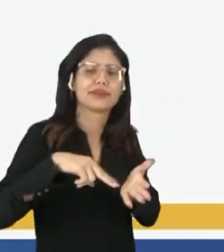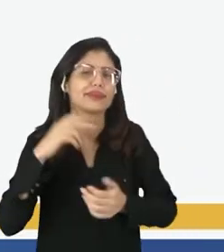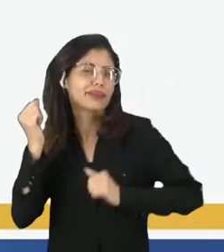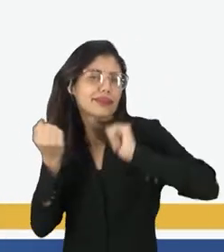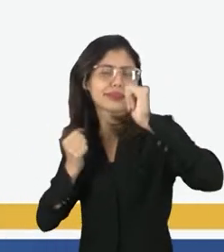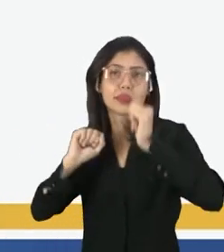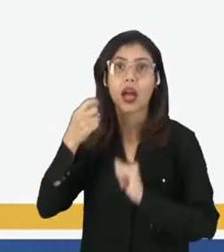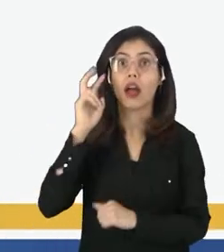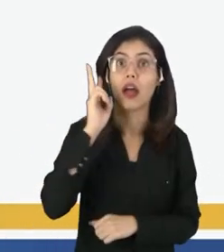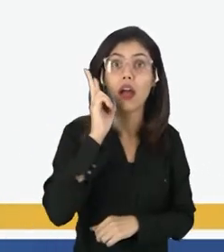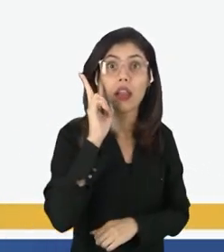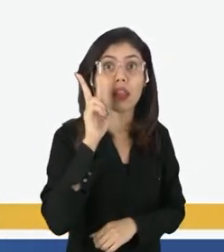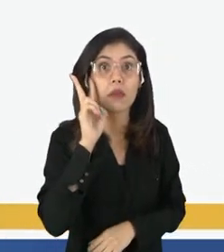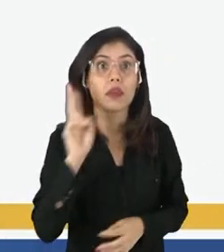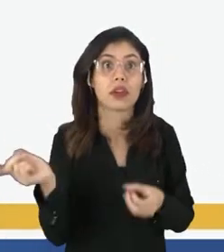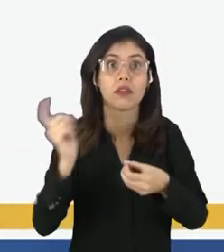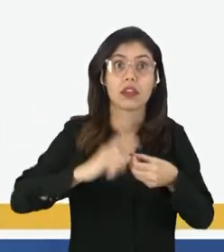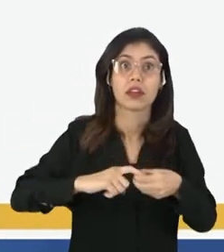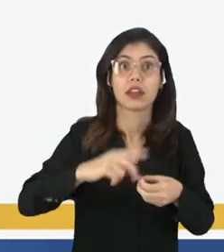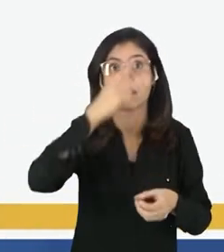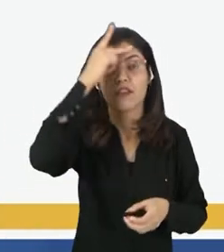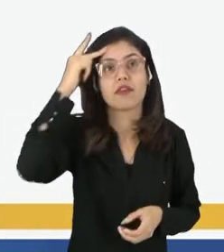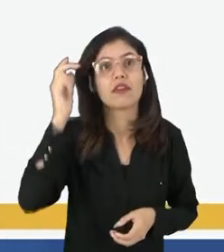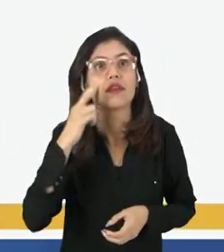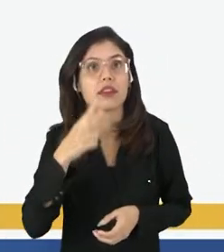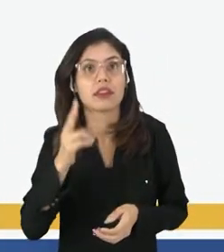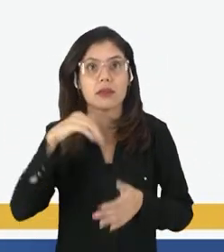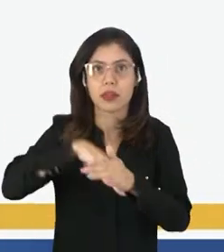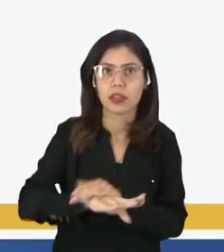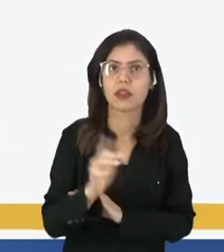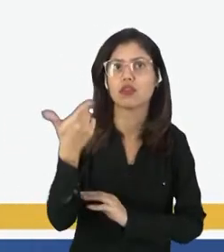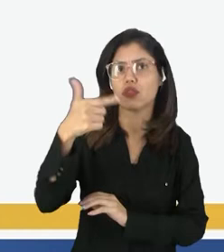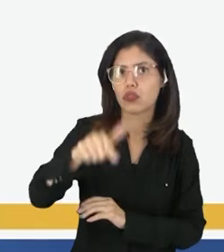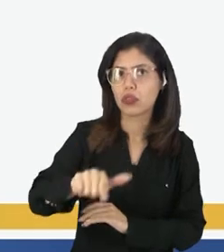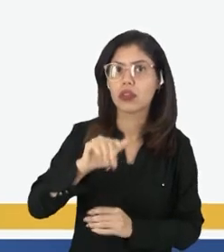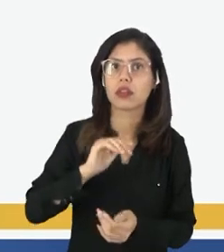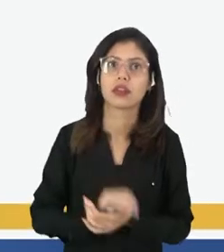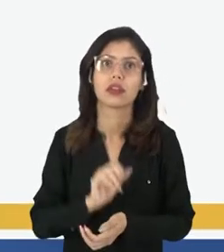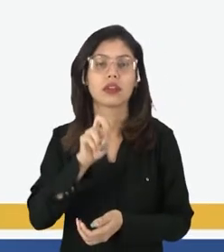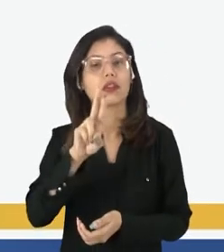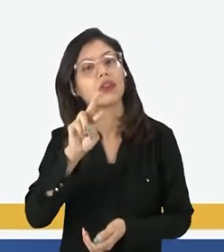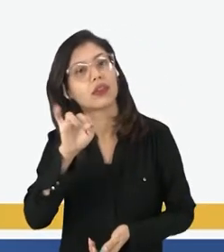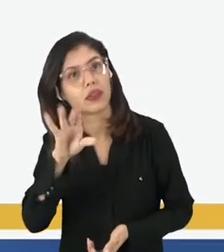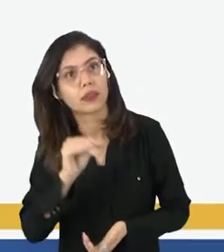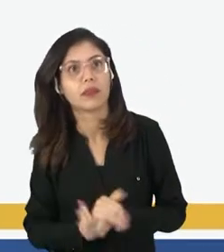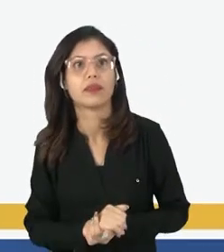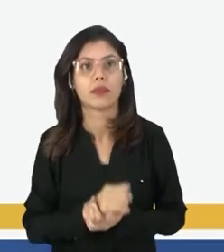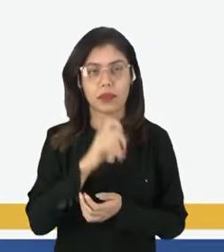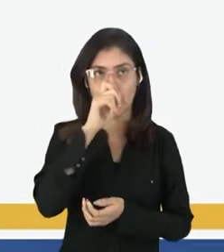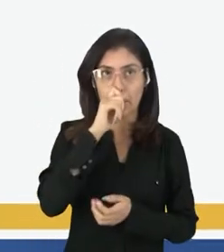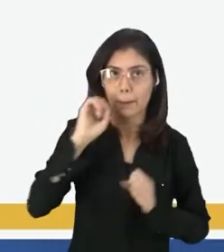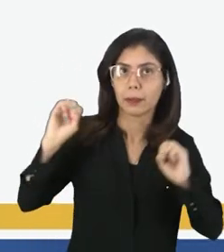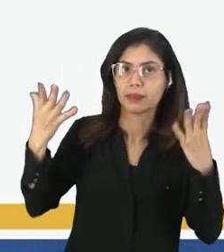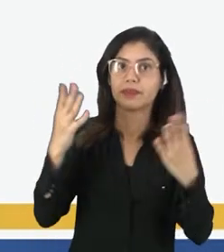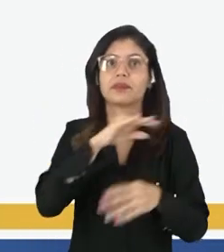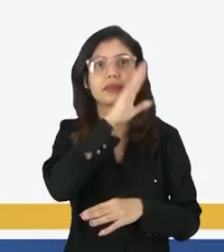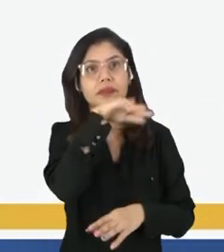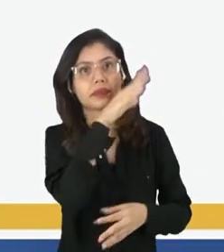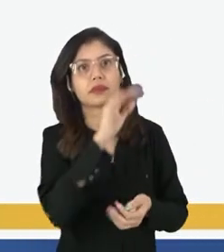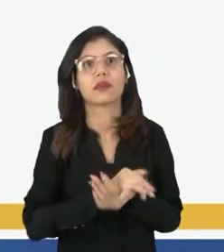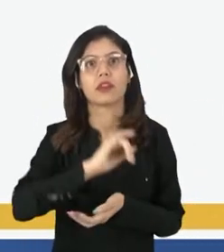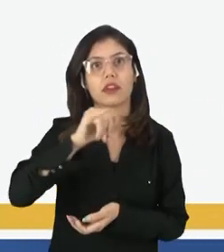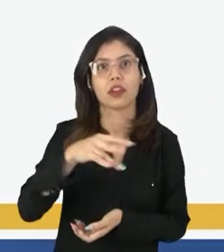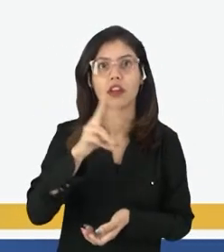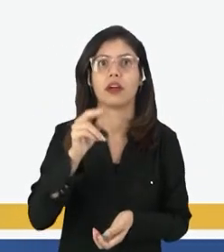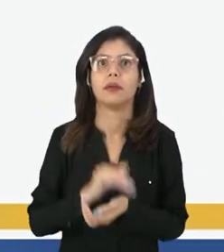depois lembrou-se da volta e sempre que ninguém o visse se meteu na viola do urubu A festa ainda